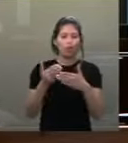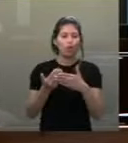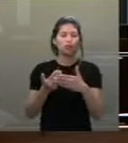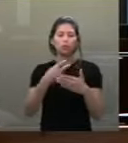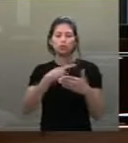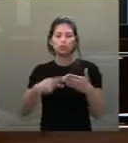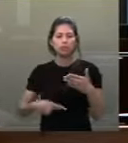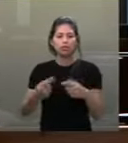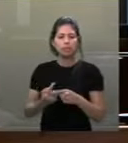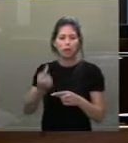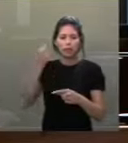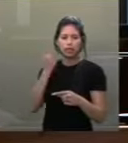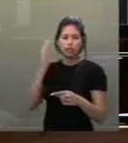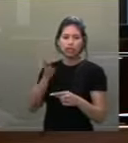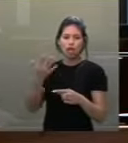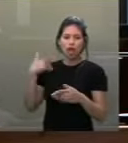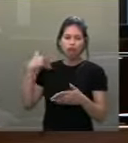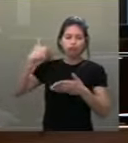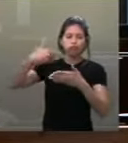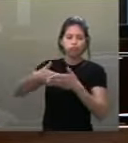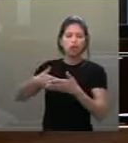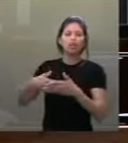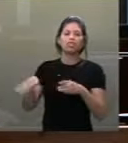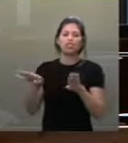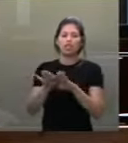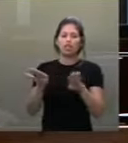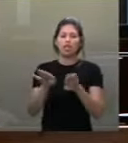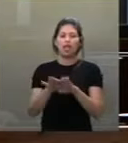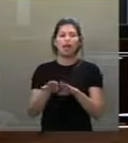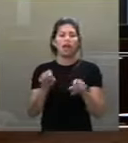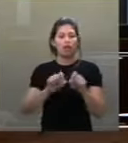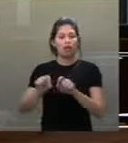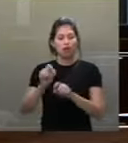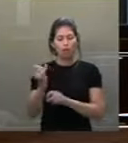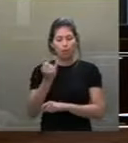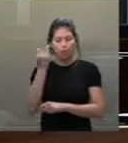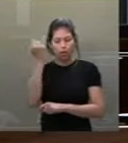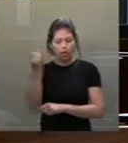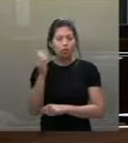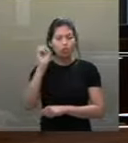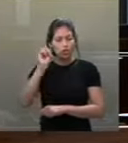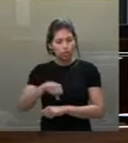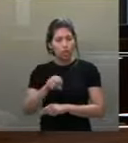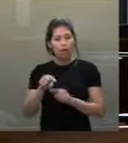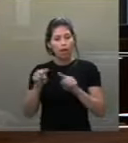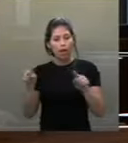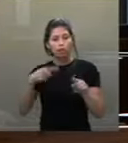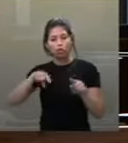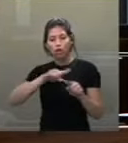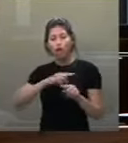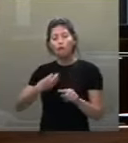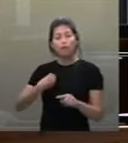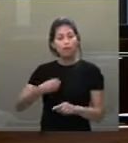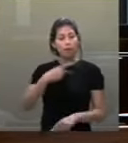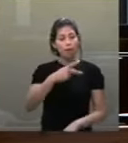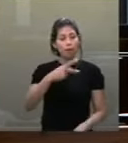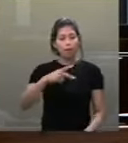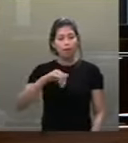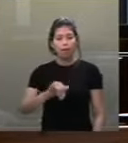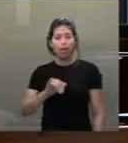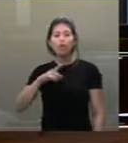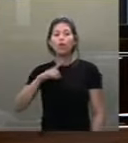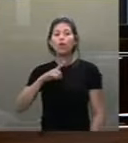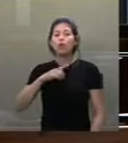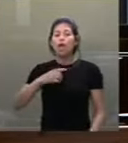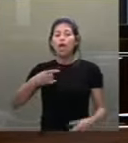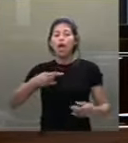processo histórico. Chegar à autossuficiência é importante, sim. O que nós estamos hoje vivendo com o PPI é uma